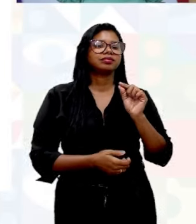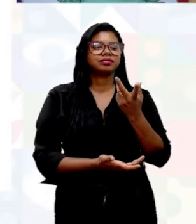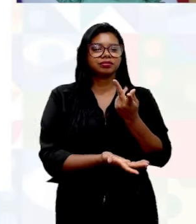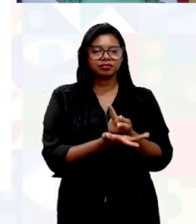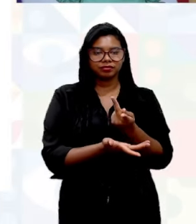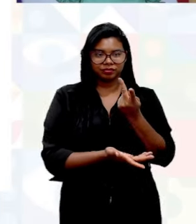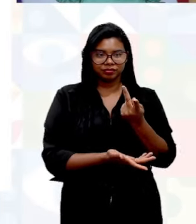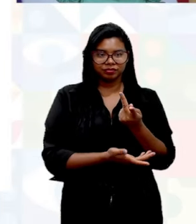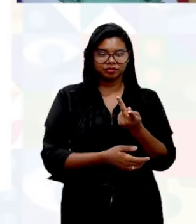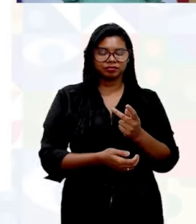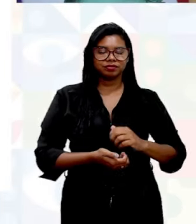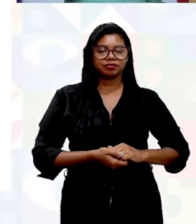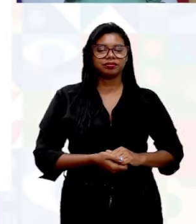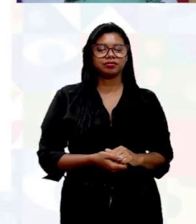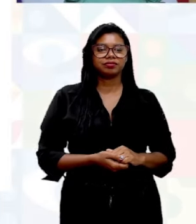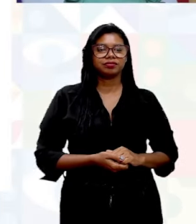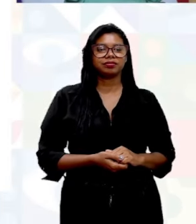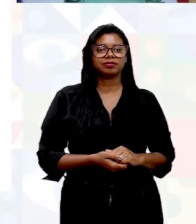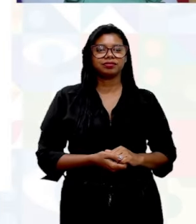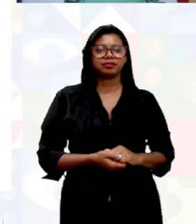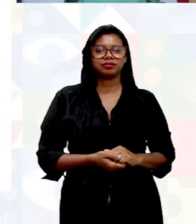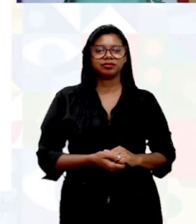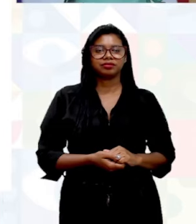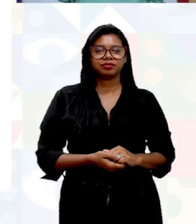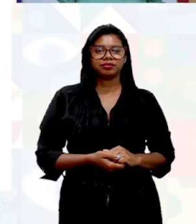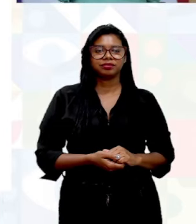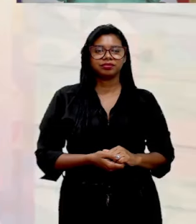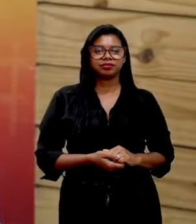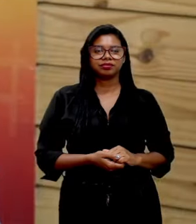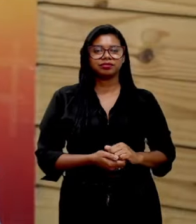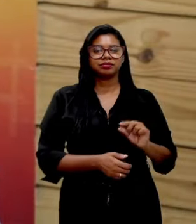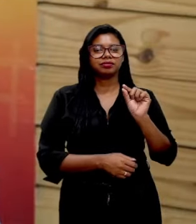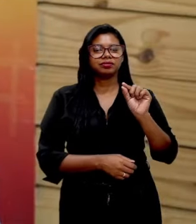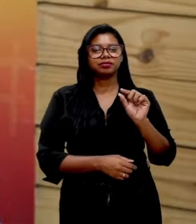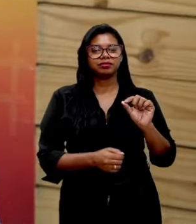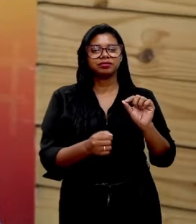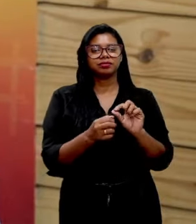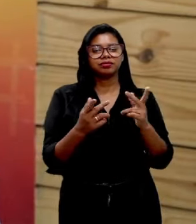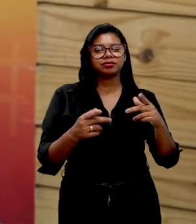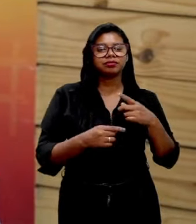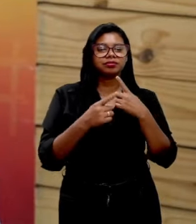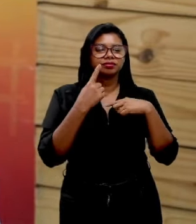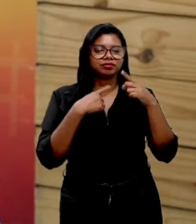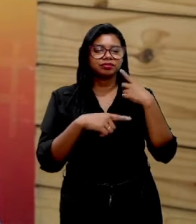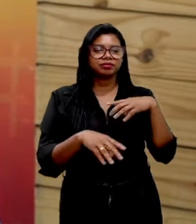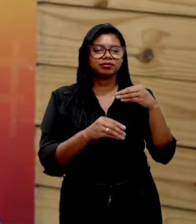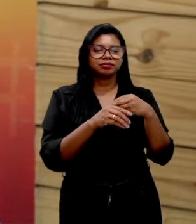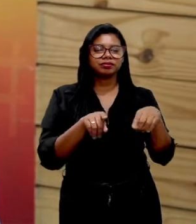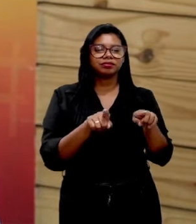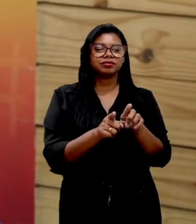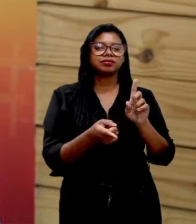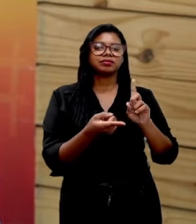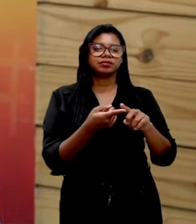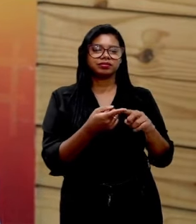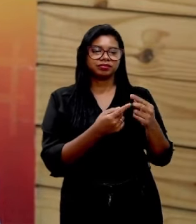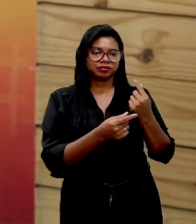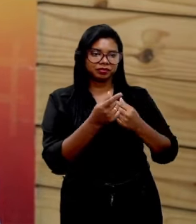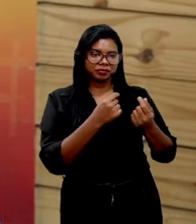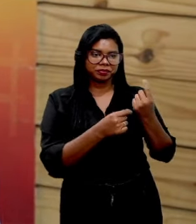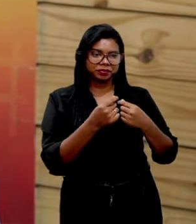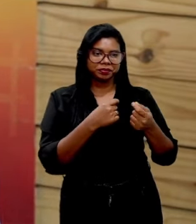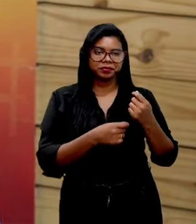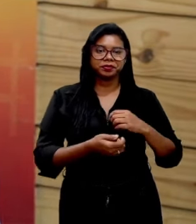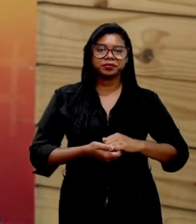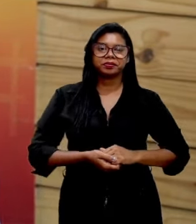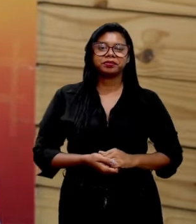cenário otimista, tá? O cenário otimista é aquele que traz muitas vantagens e condições ao negociador, tá?